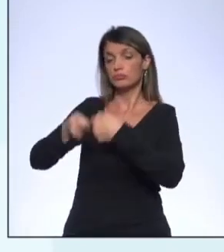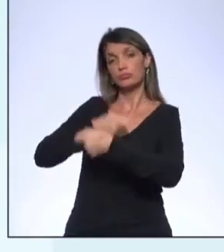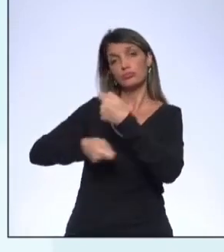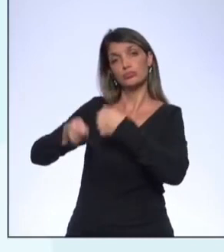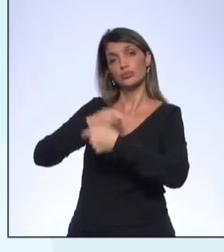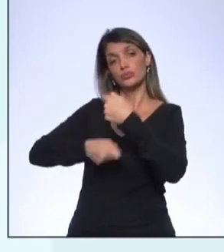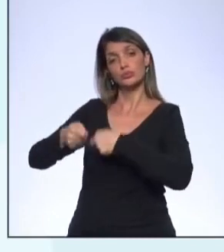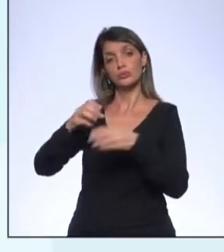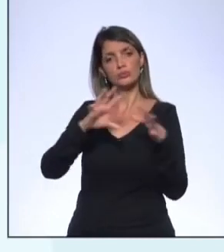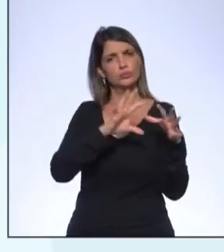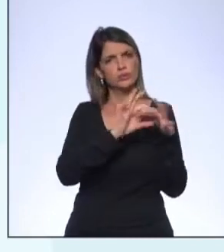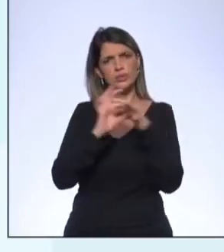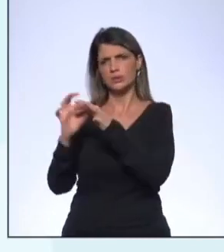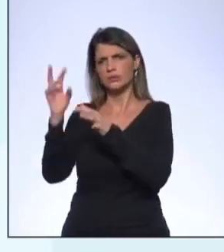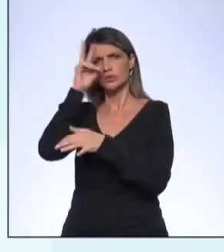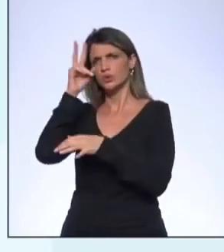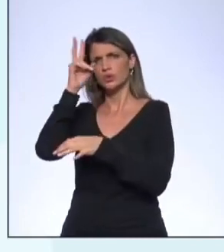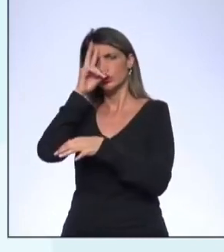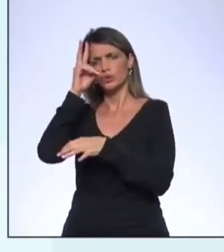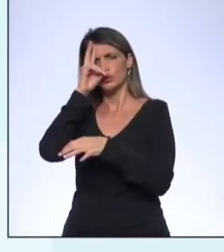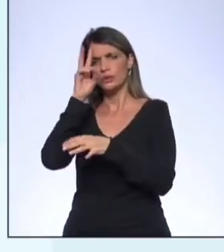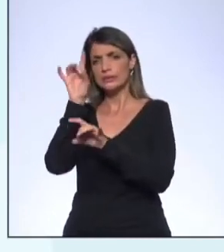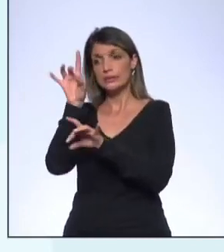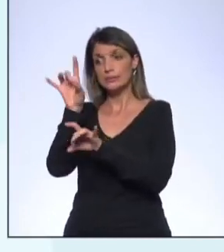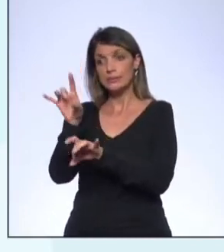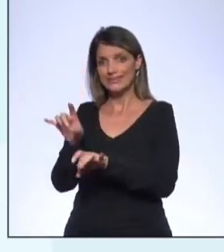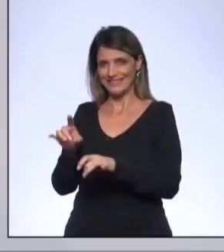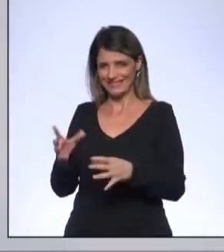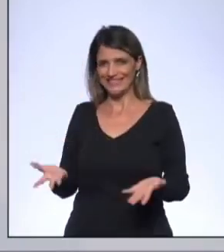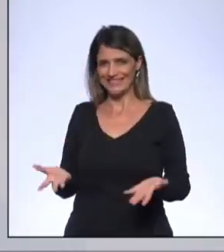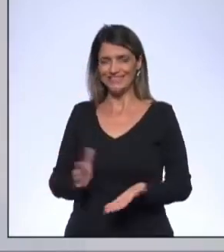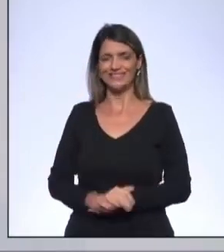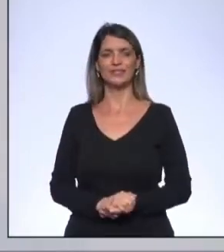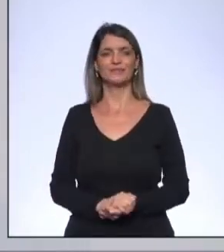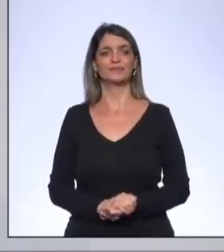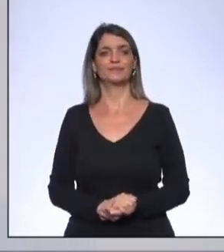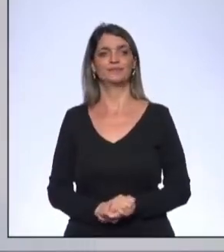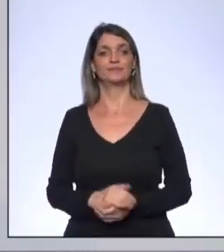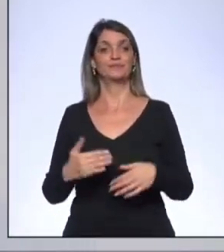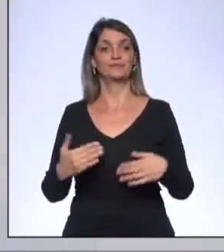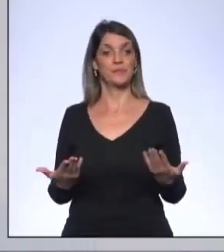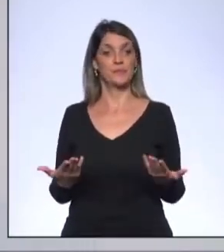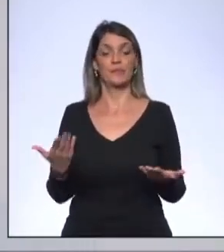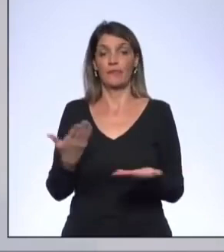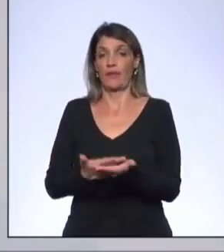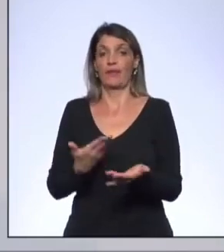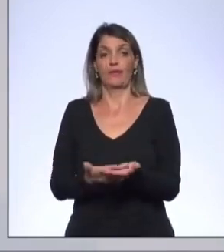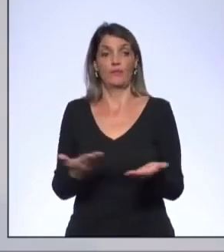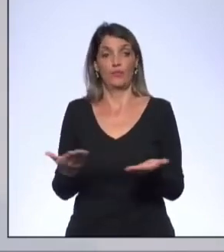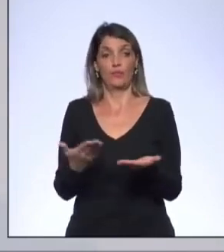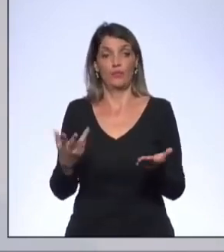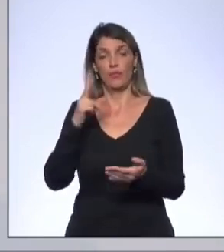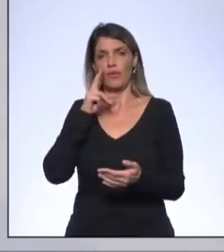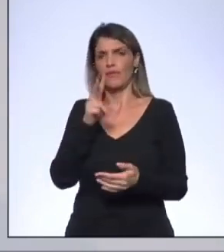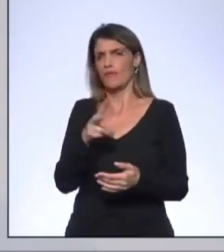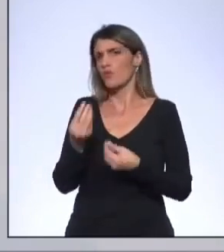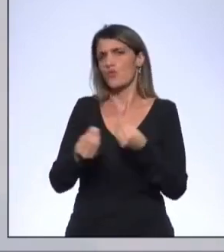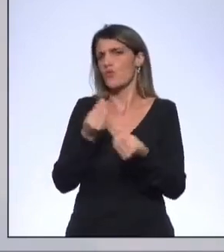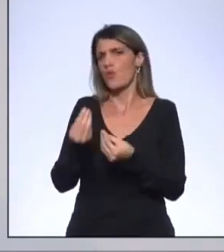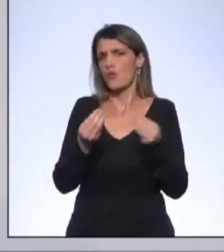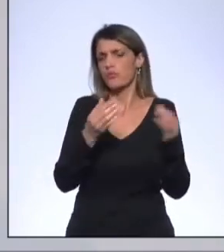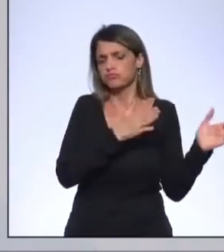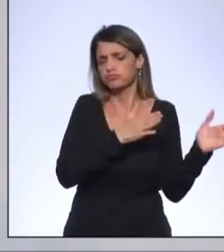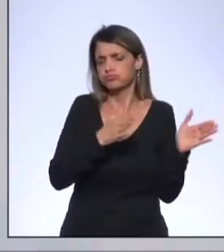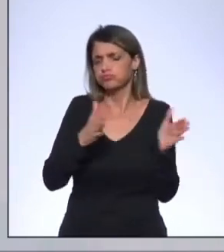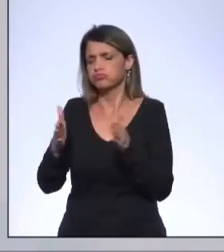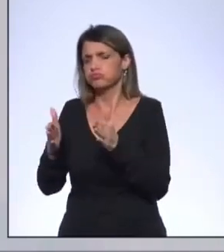em contextos históricos específicos. Então é isso, gente. Na aula de hoje, a gente vai ver como que ocorreu o processo